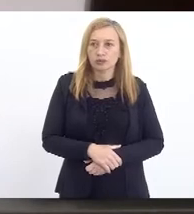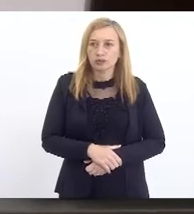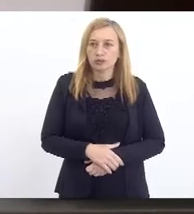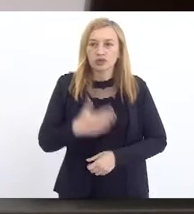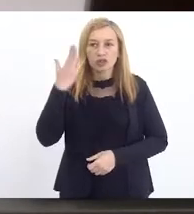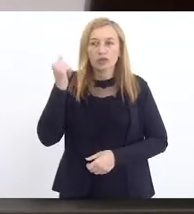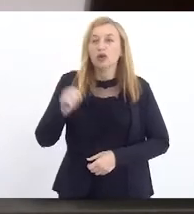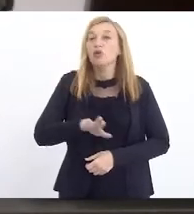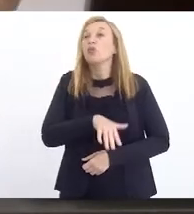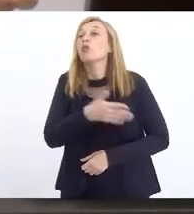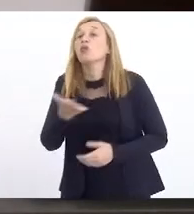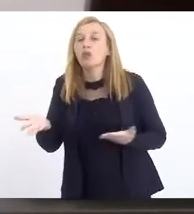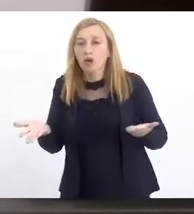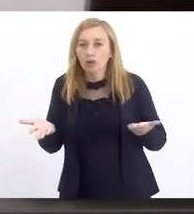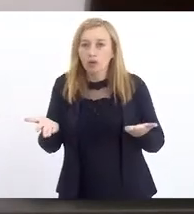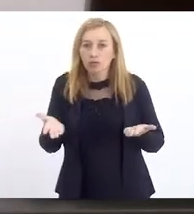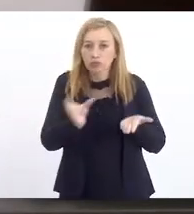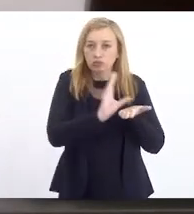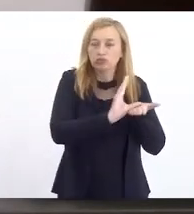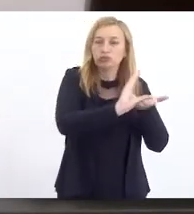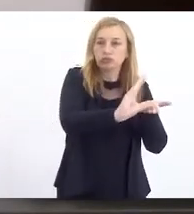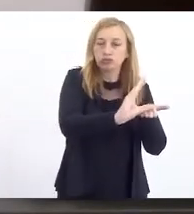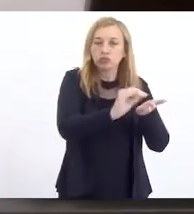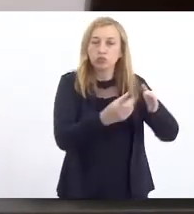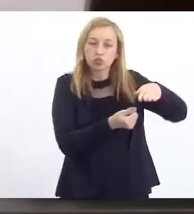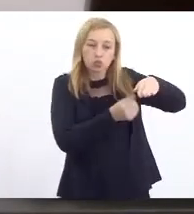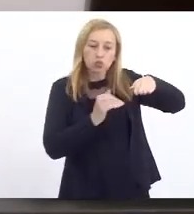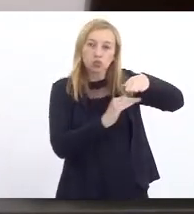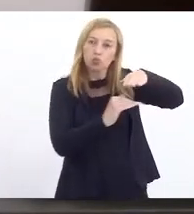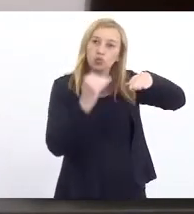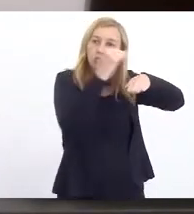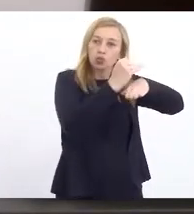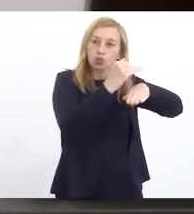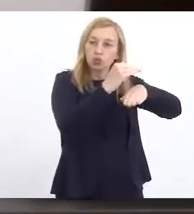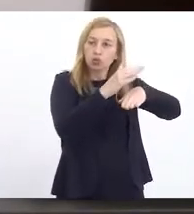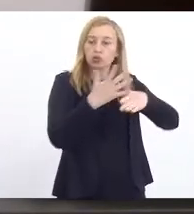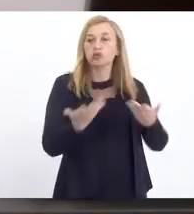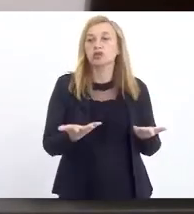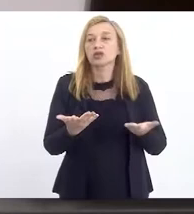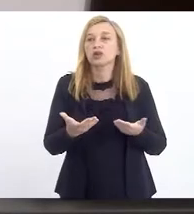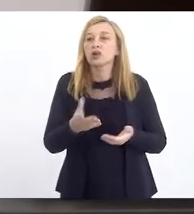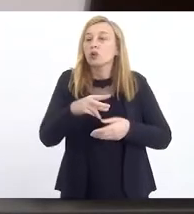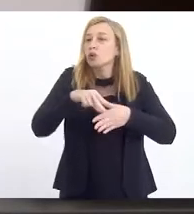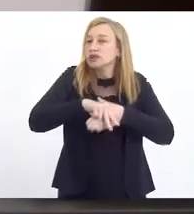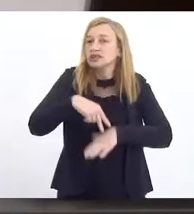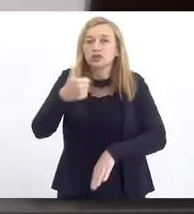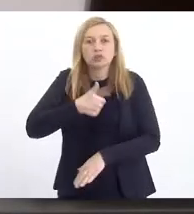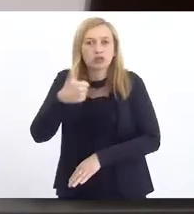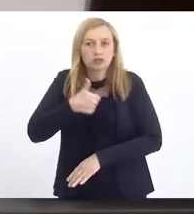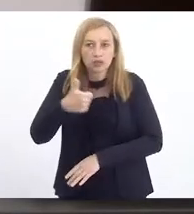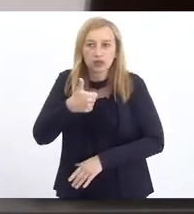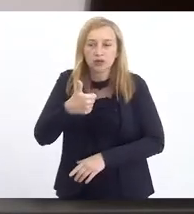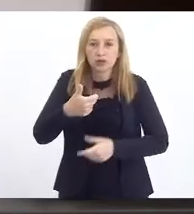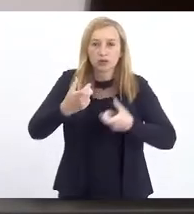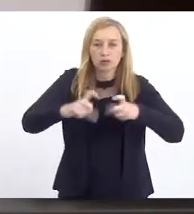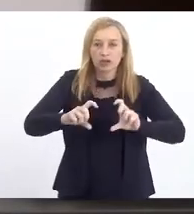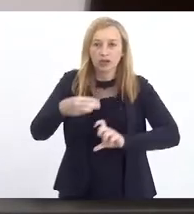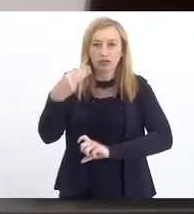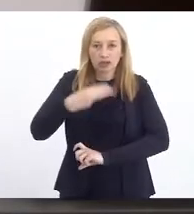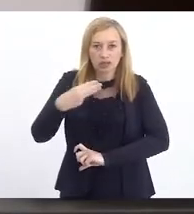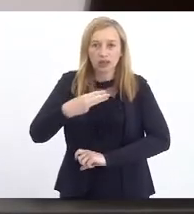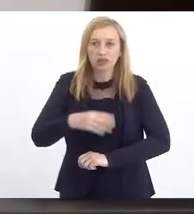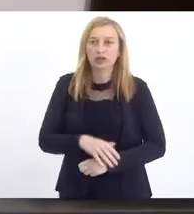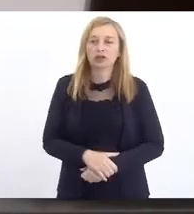quais são as fontes de recurso do Fundo Soberano. Diz o inciso 1º do parágrafo